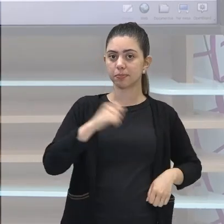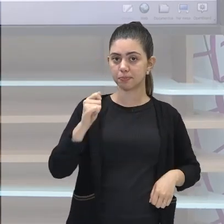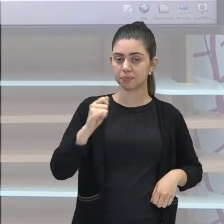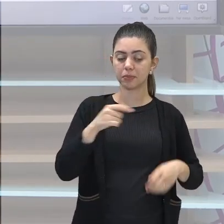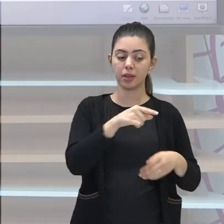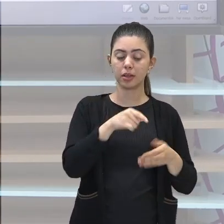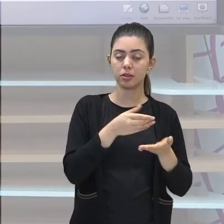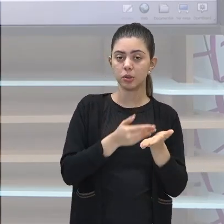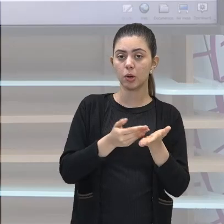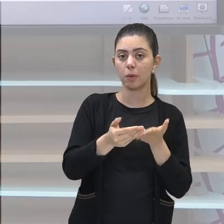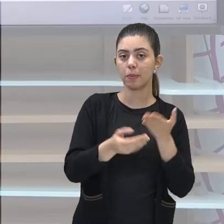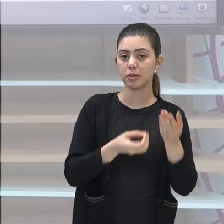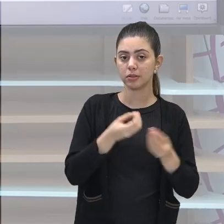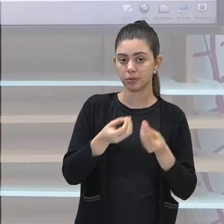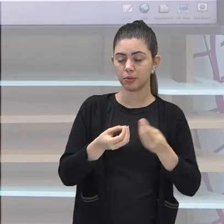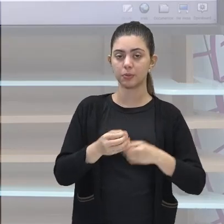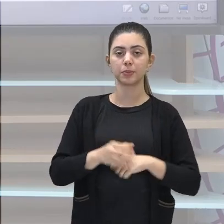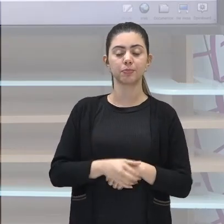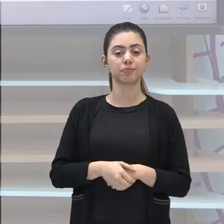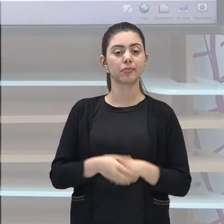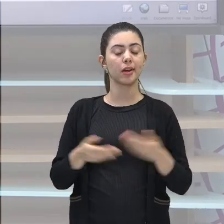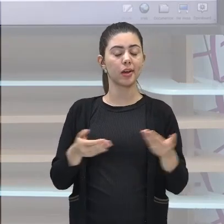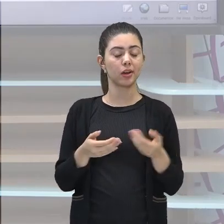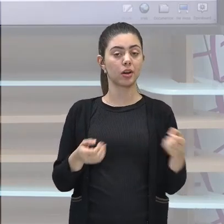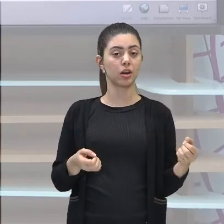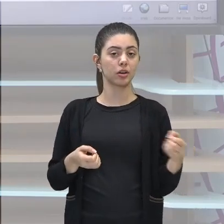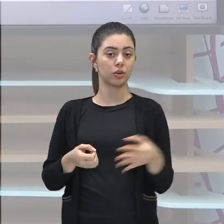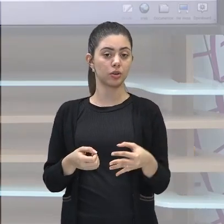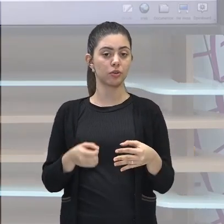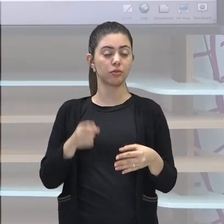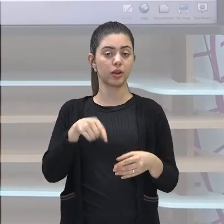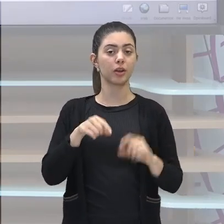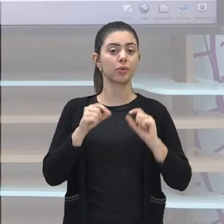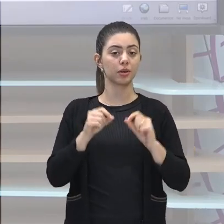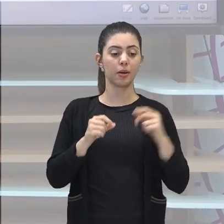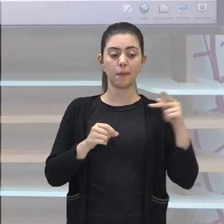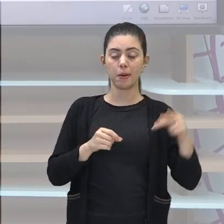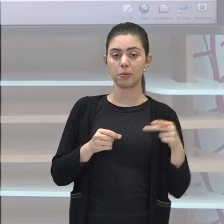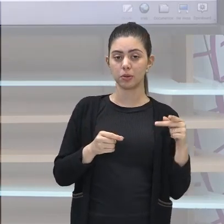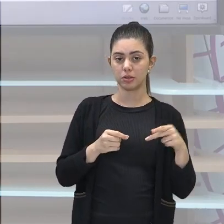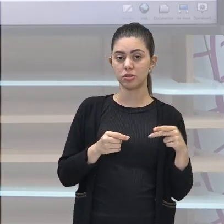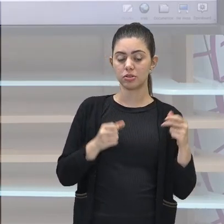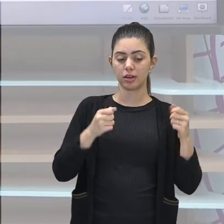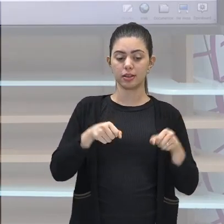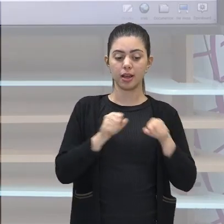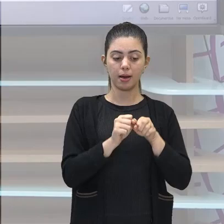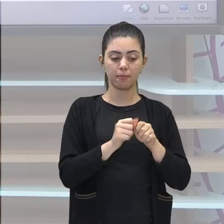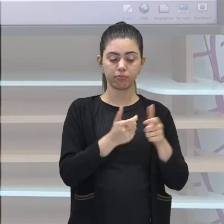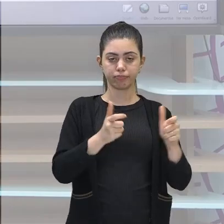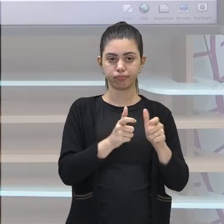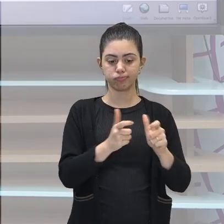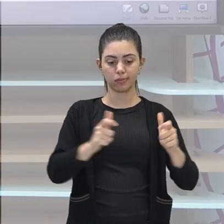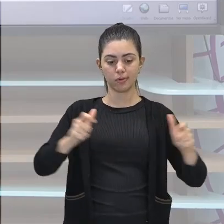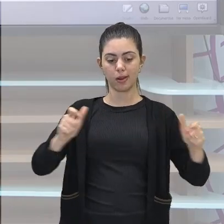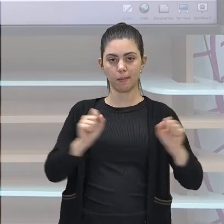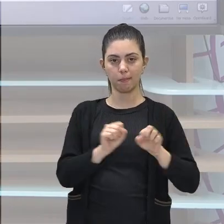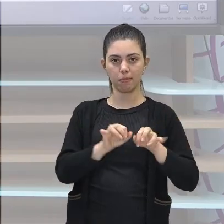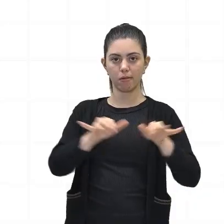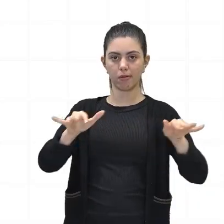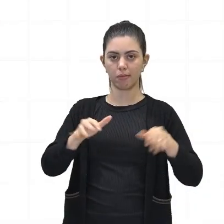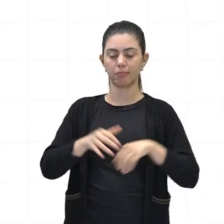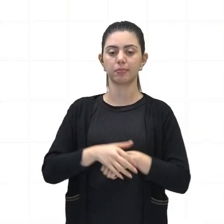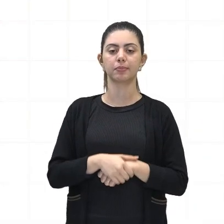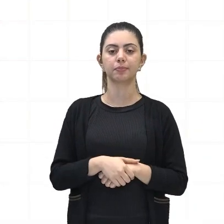começam a implementar uma política de expansão territorial. Tudo bem? Vamos